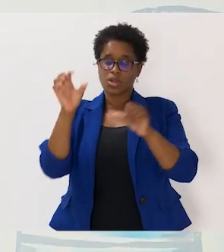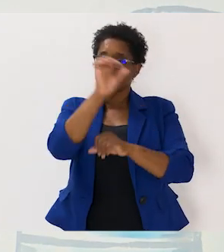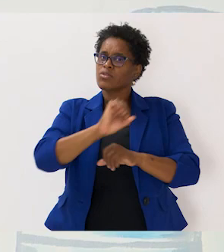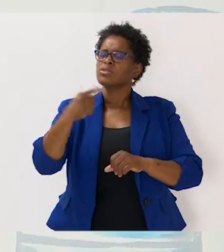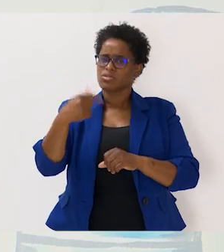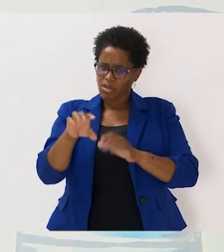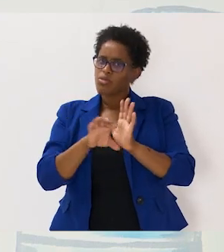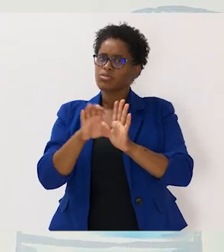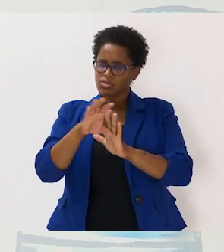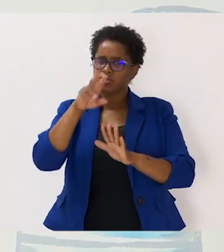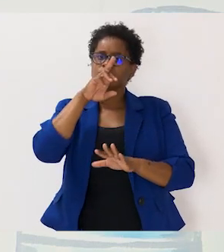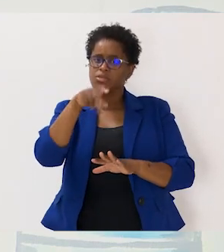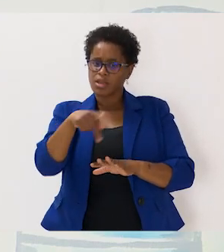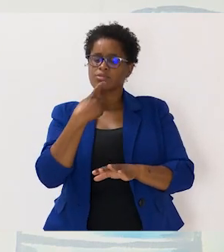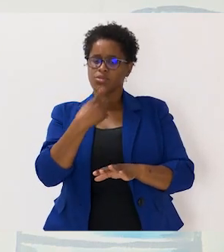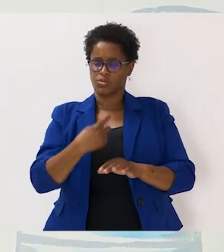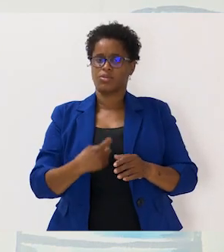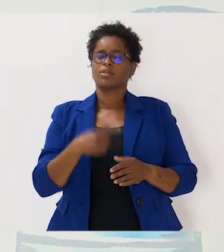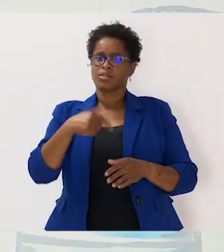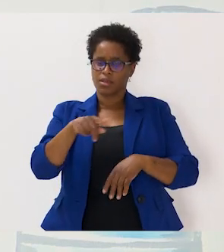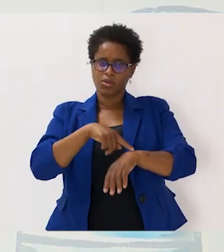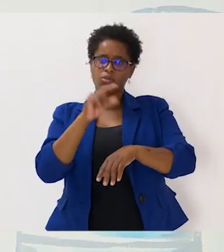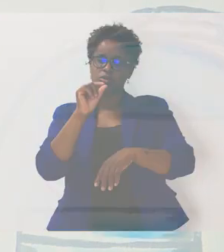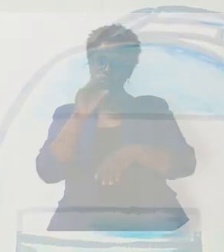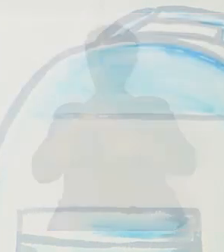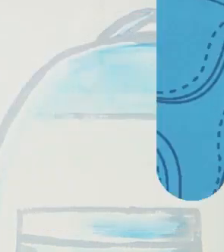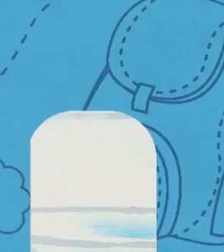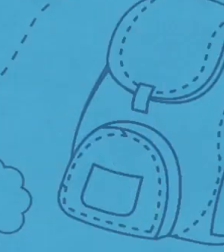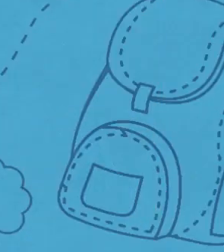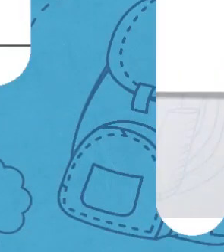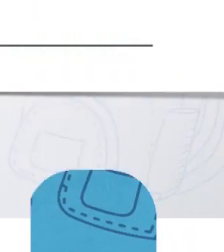em condições de responder a estas perguntas. Terão 1 minuto para fazerem isso.